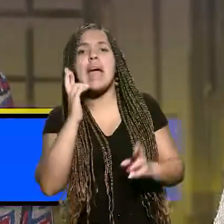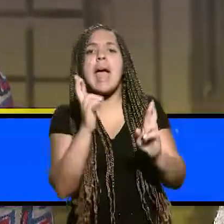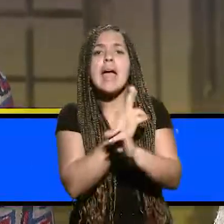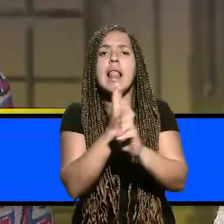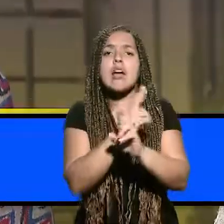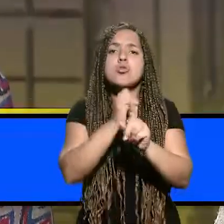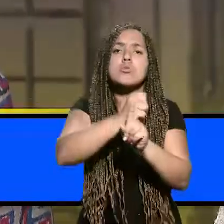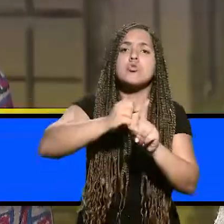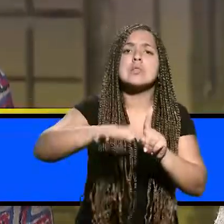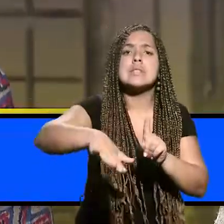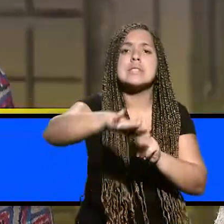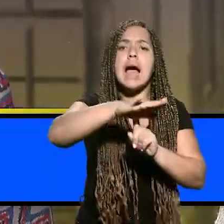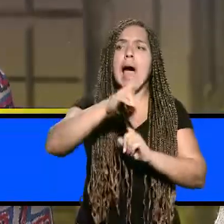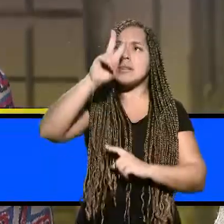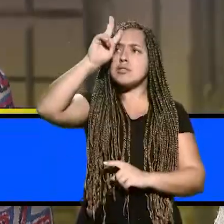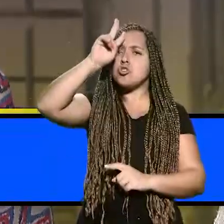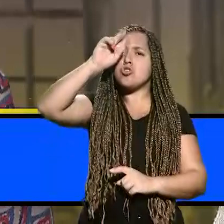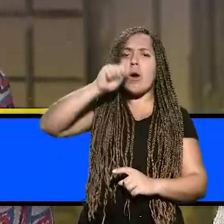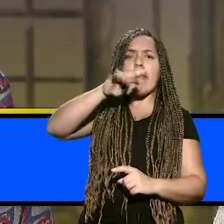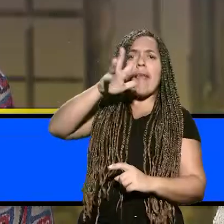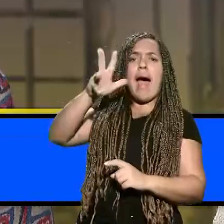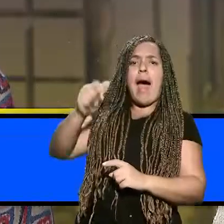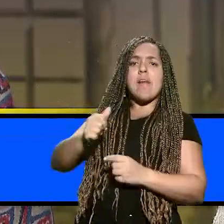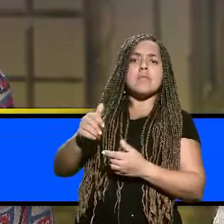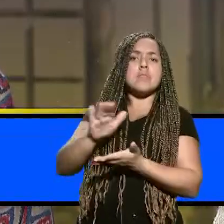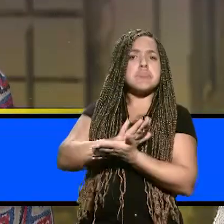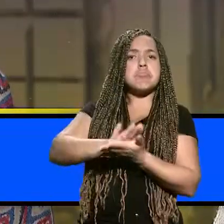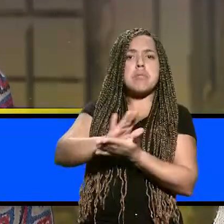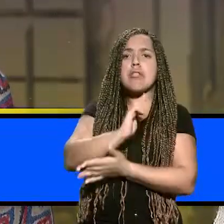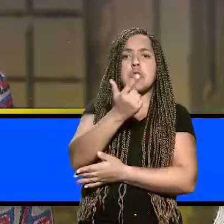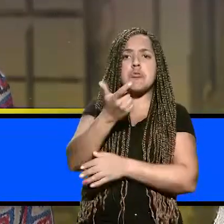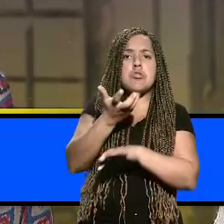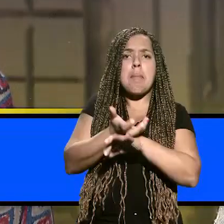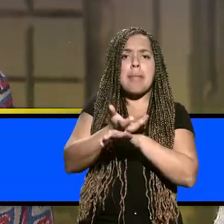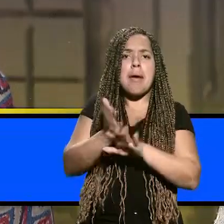da África. E